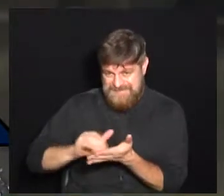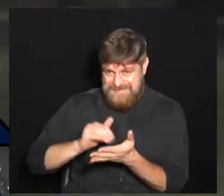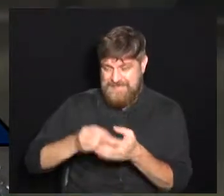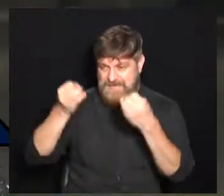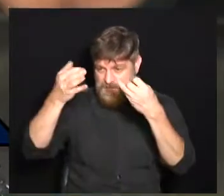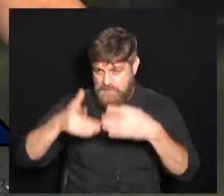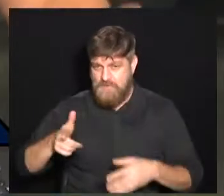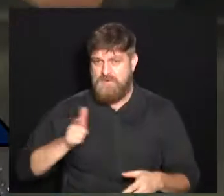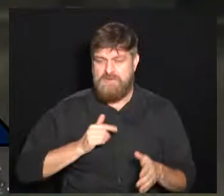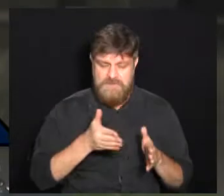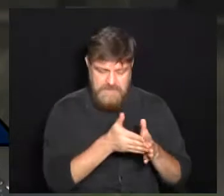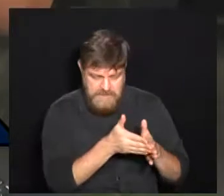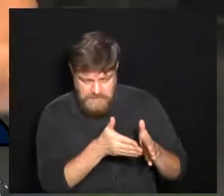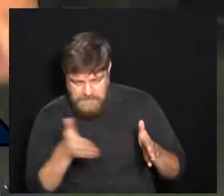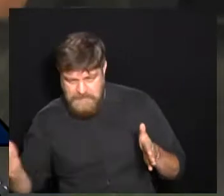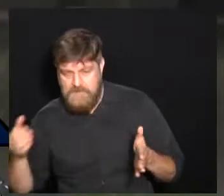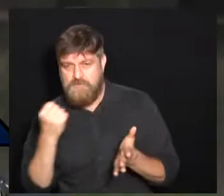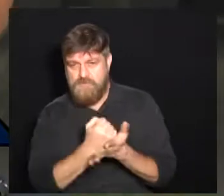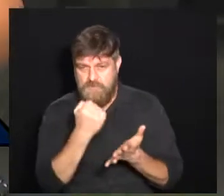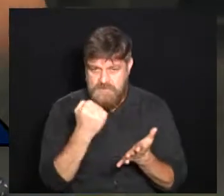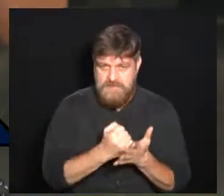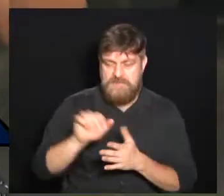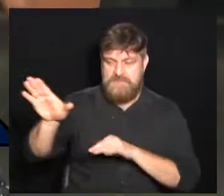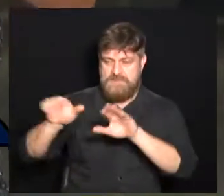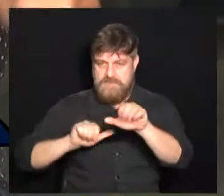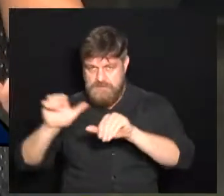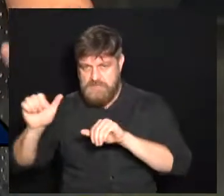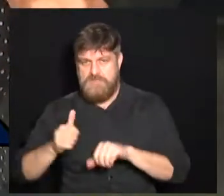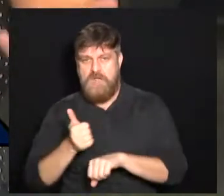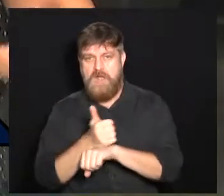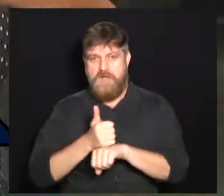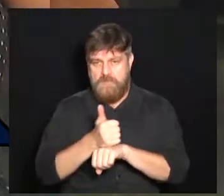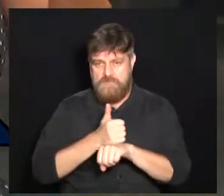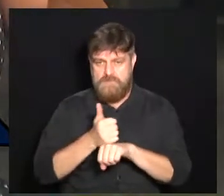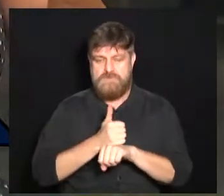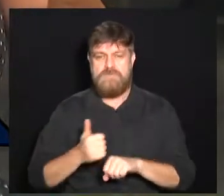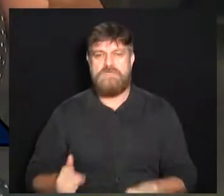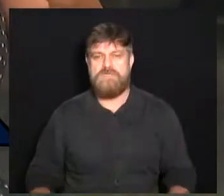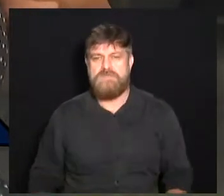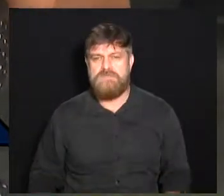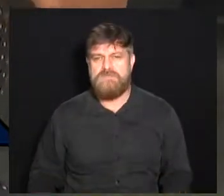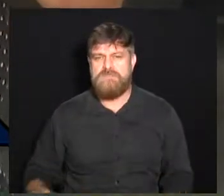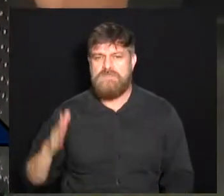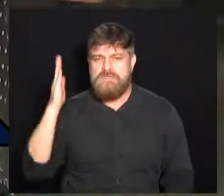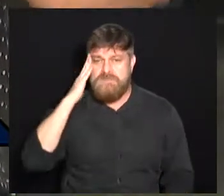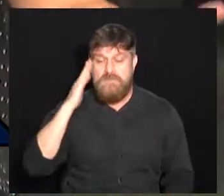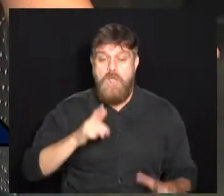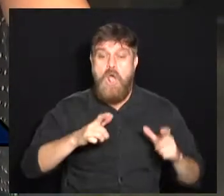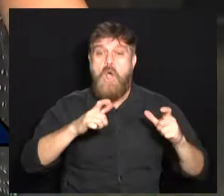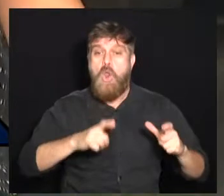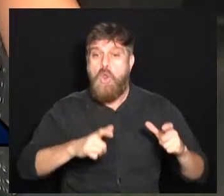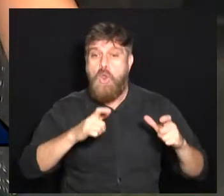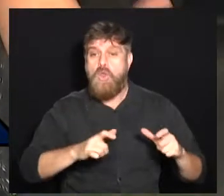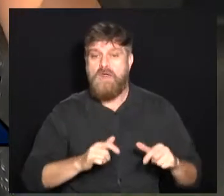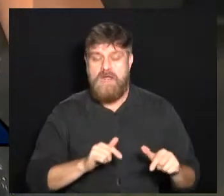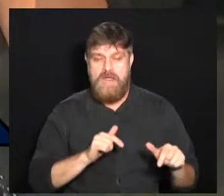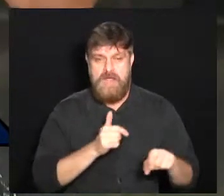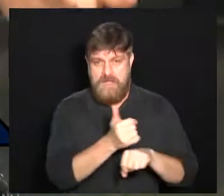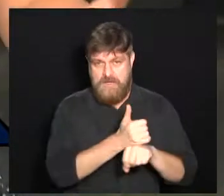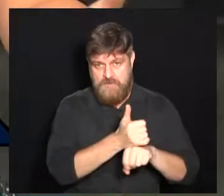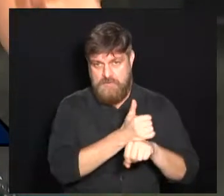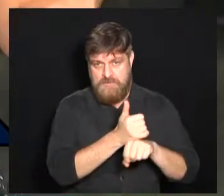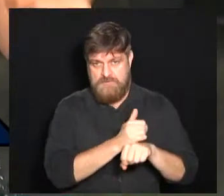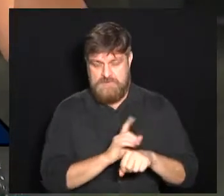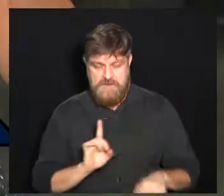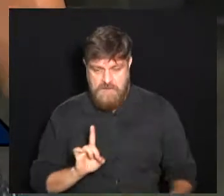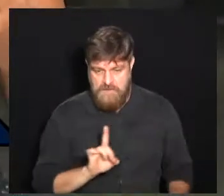um processo de contratação, de nomeação. É claro que o local em que os profissionais